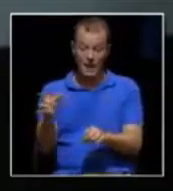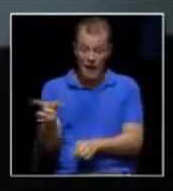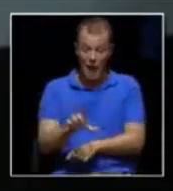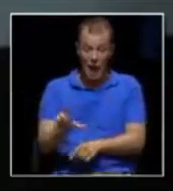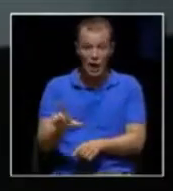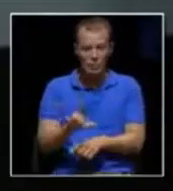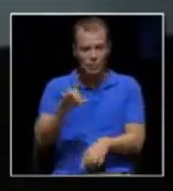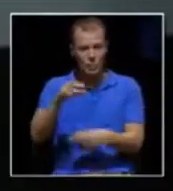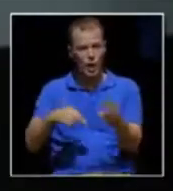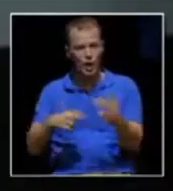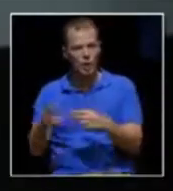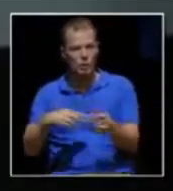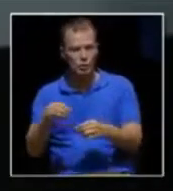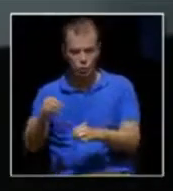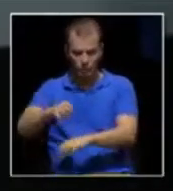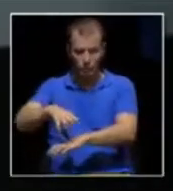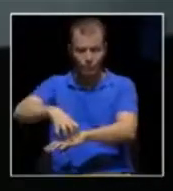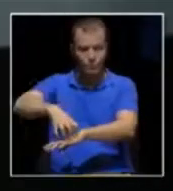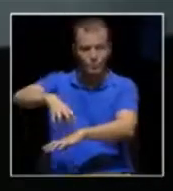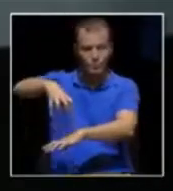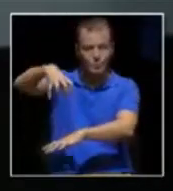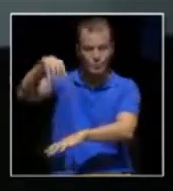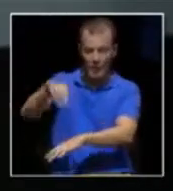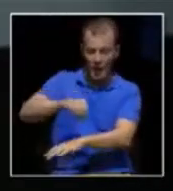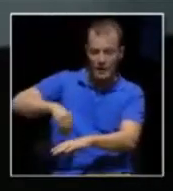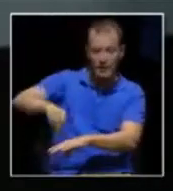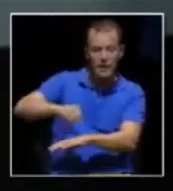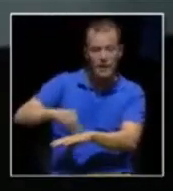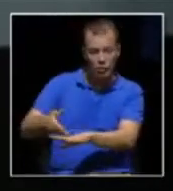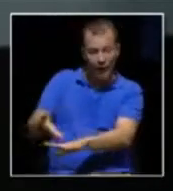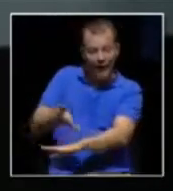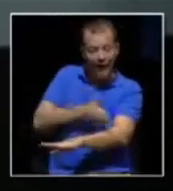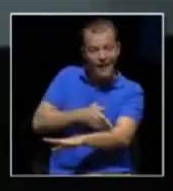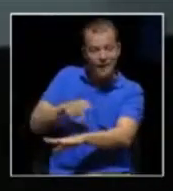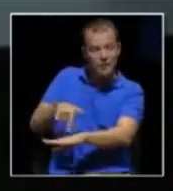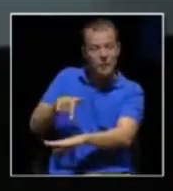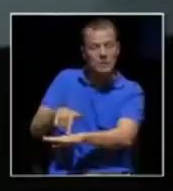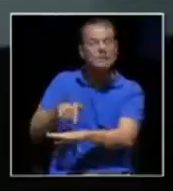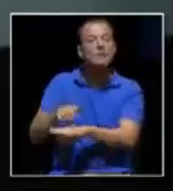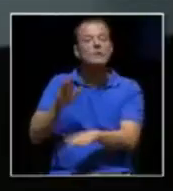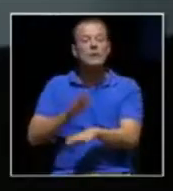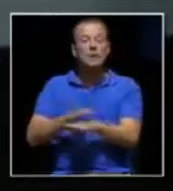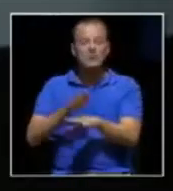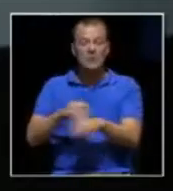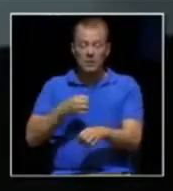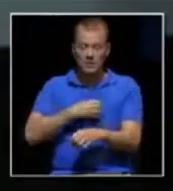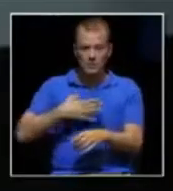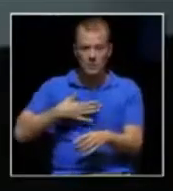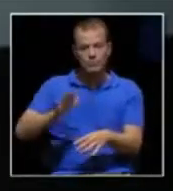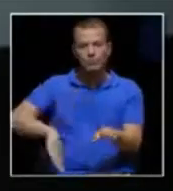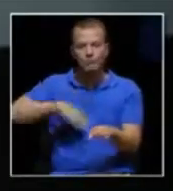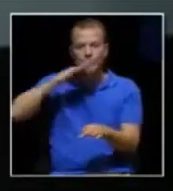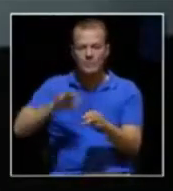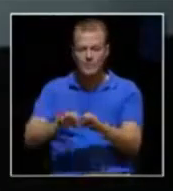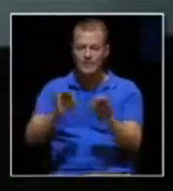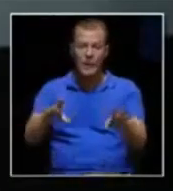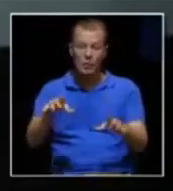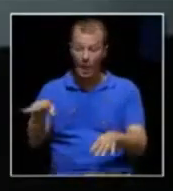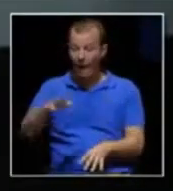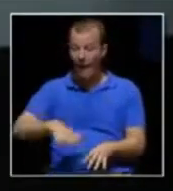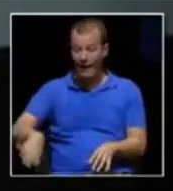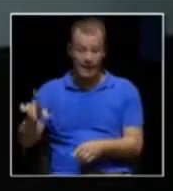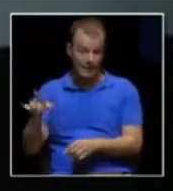à construção em solos contaminados, em terrenos anteriormente ocupados por atividades poluentes, como é o caso desta zona da